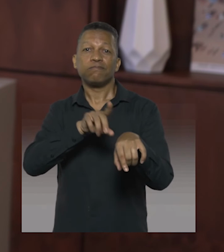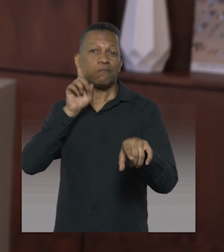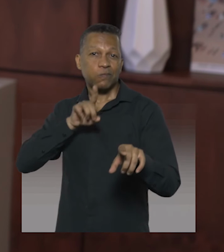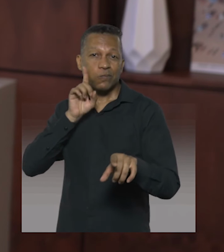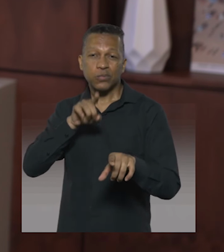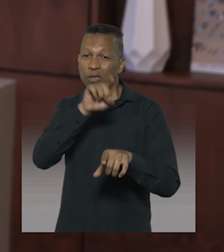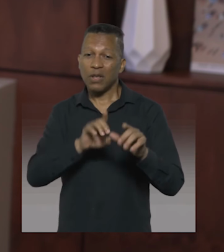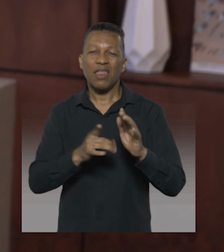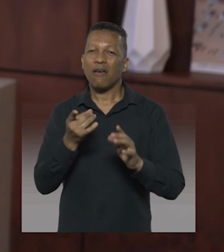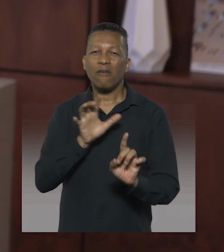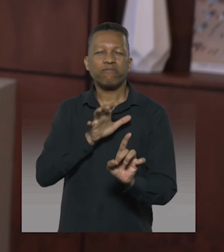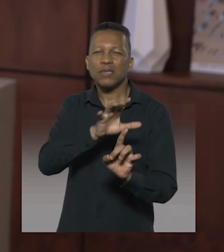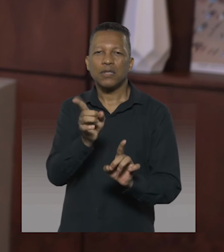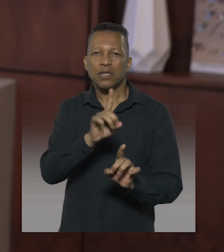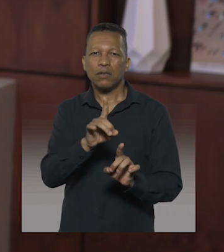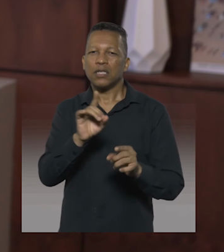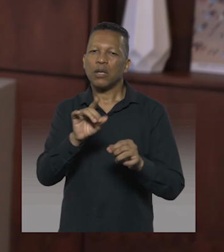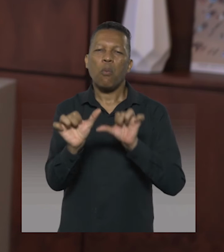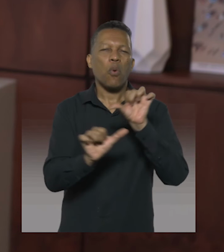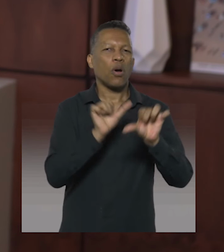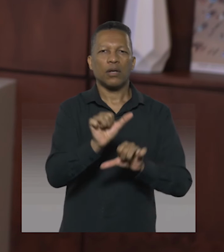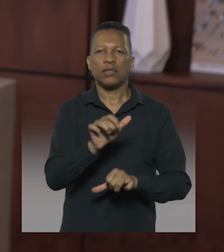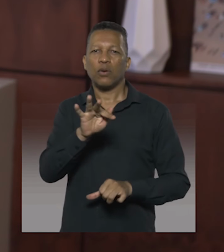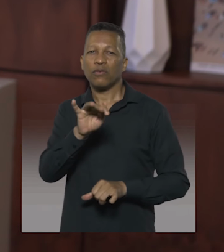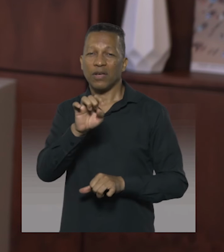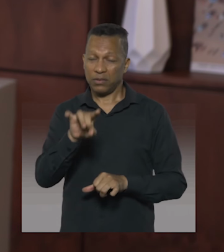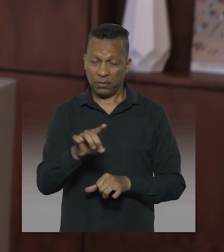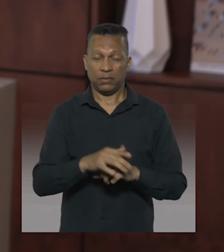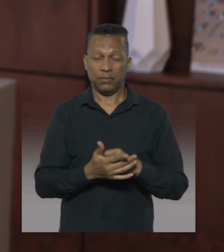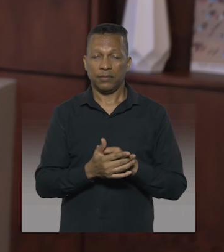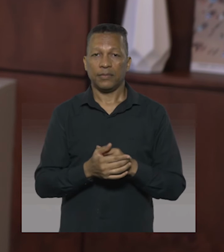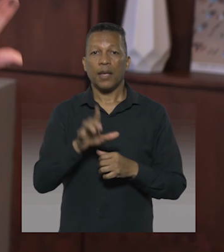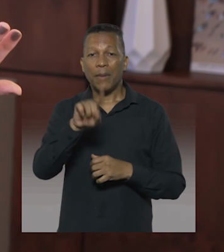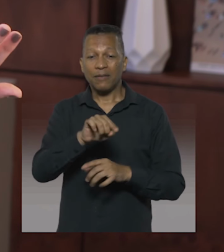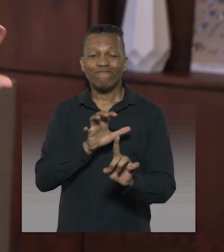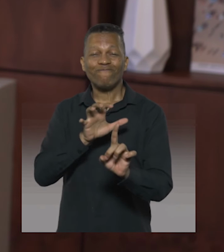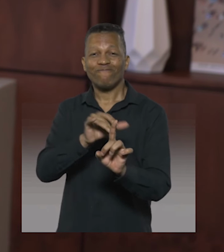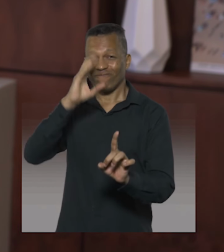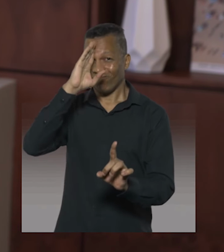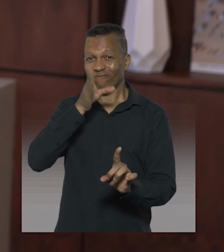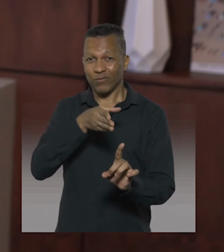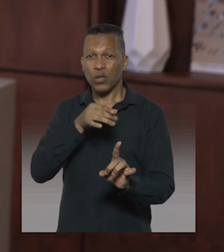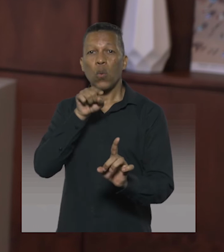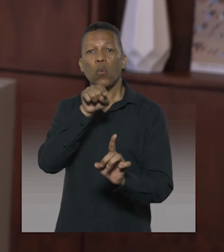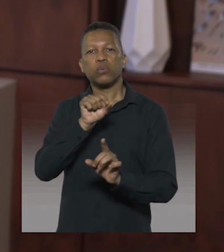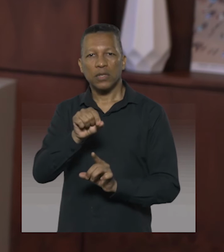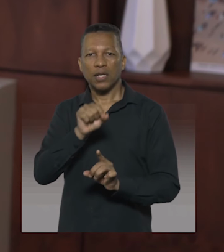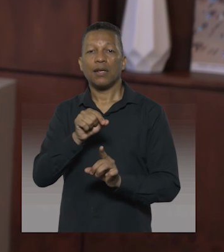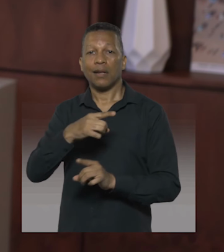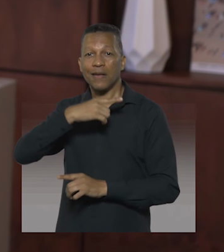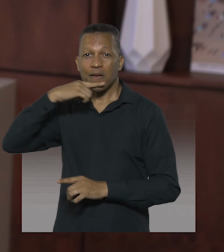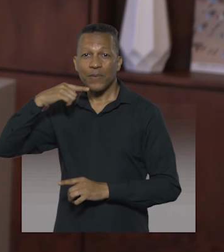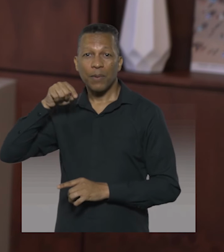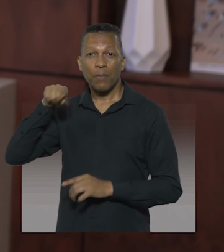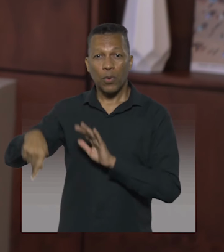o que não muda o plano de voo do Fed e aperto significativo dos juros nos próximos meses. Já os impactos indiretos do conflito decorrem de sanções econômicas à